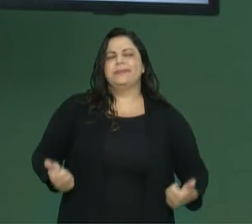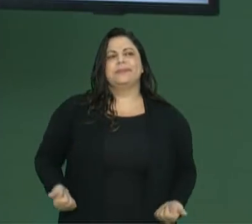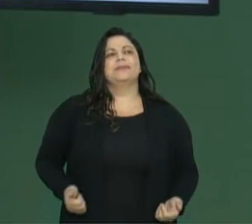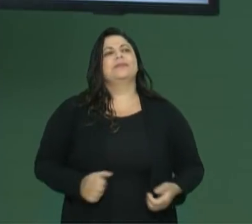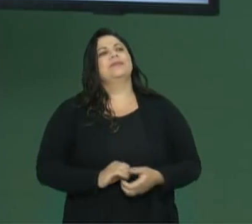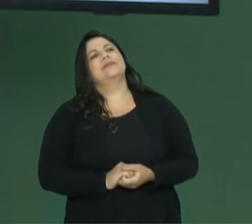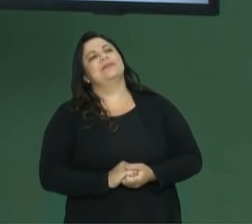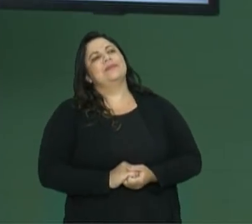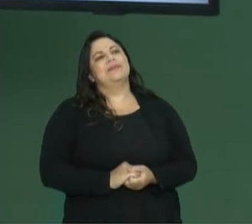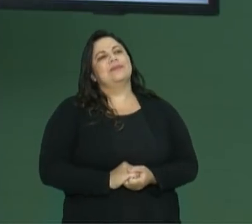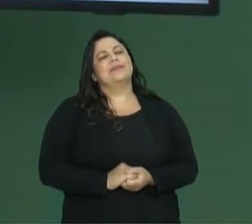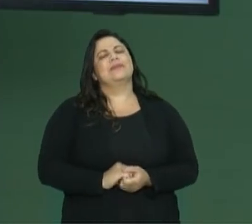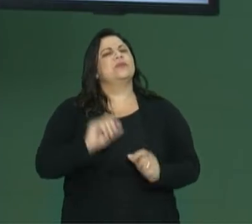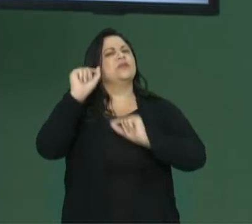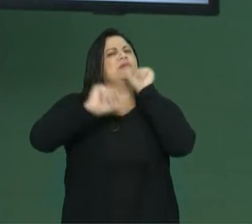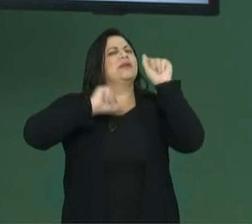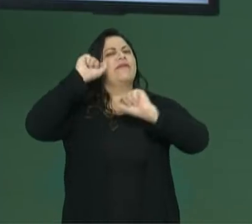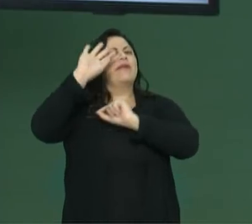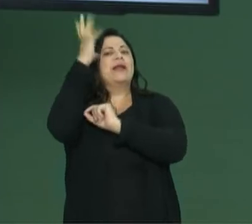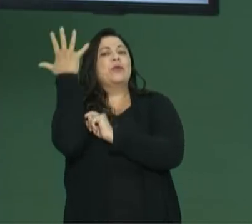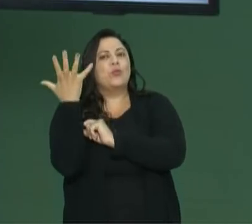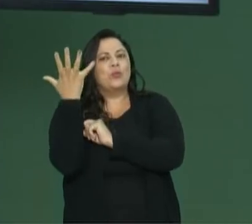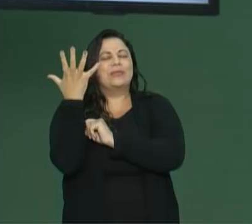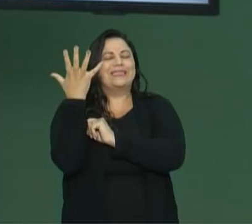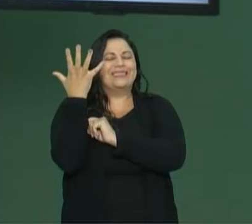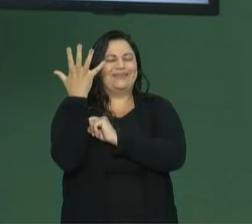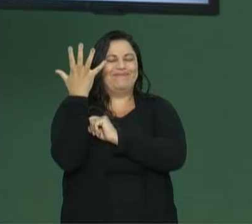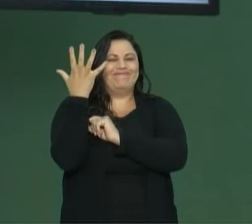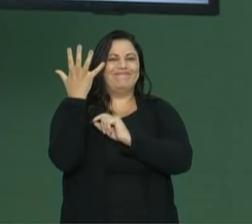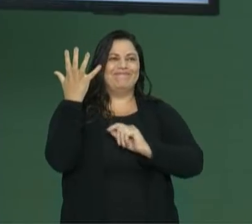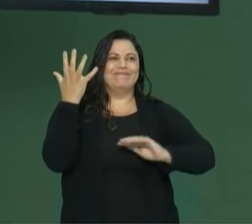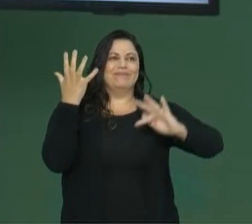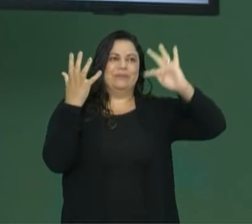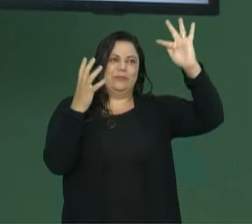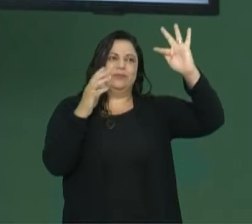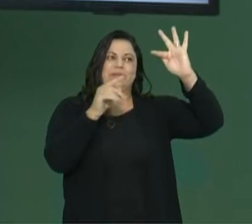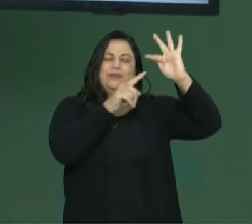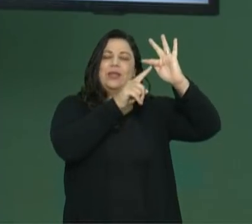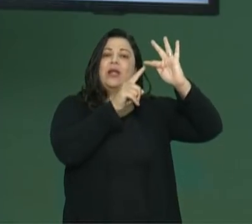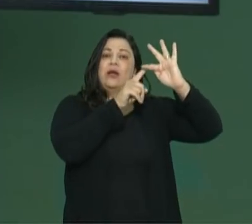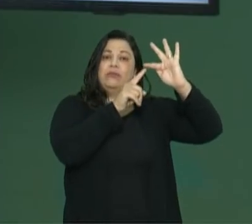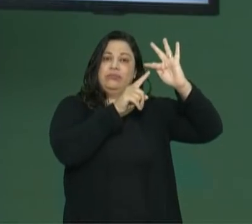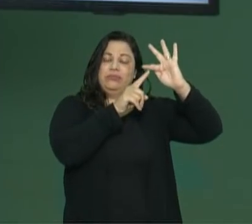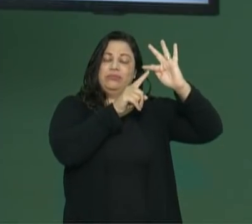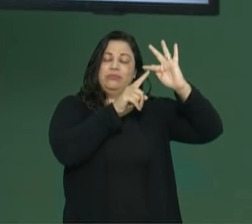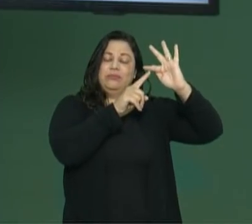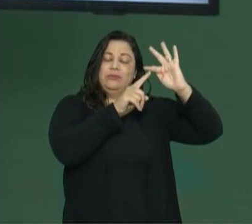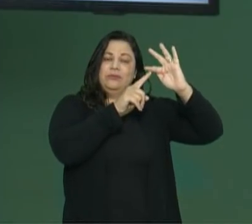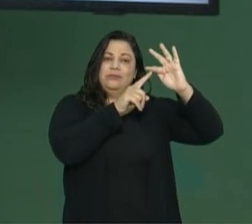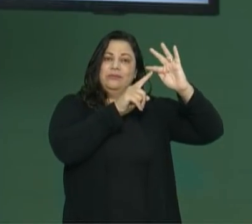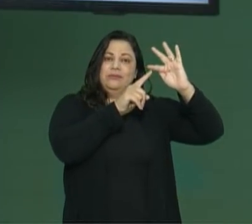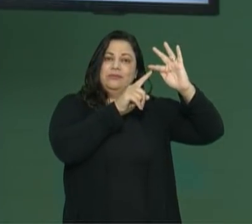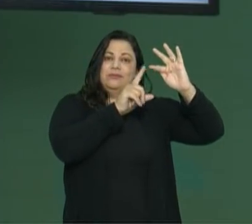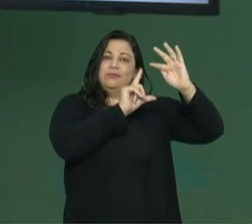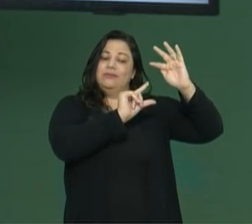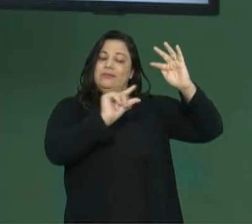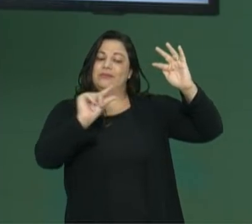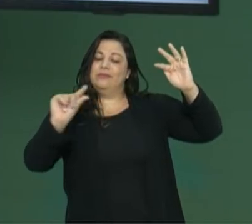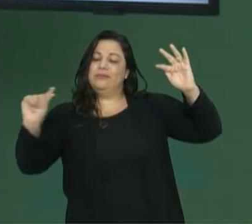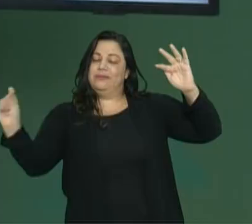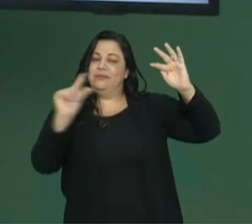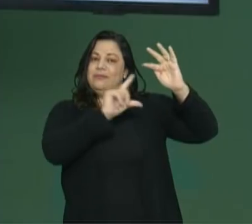que vai acontecer? Quando você coloca o gráfico força pelo deslocamento, a gente pode dizer que a área envolvida